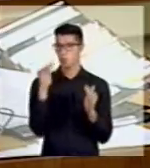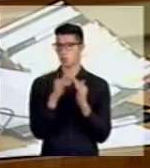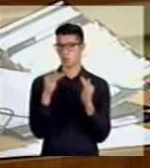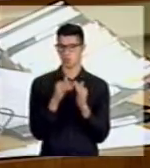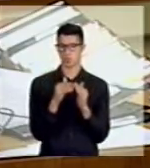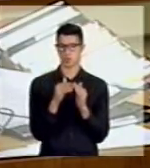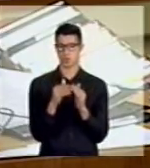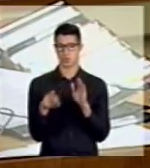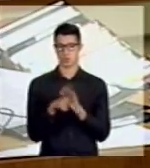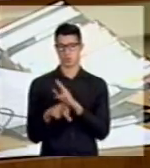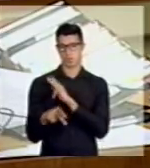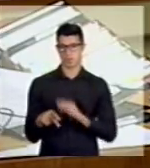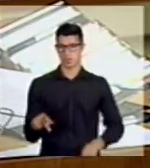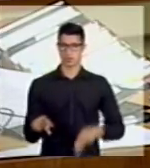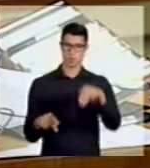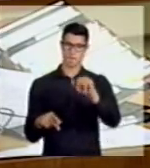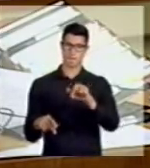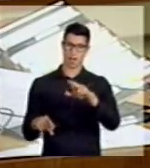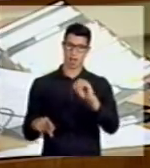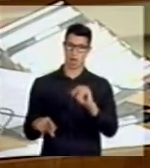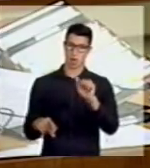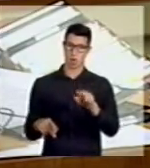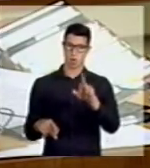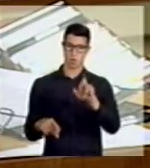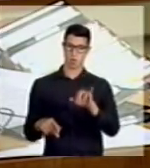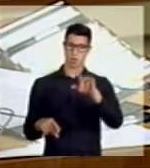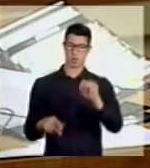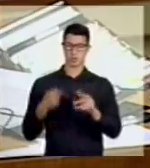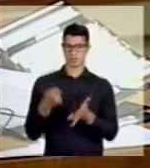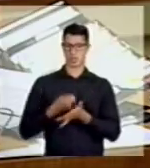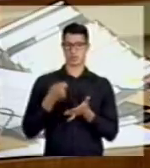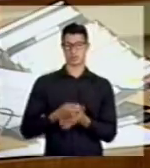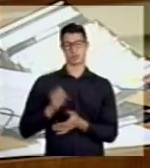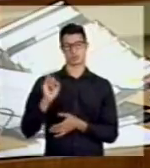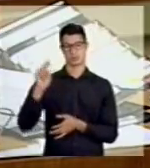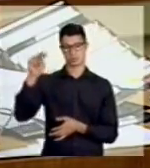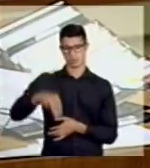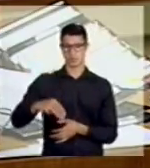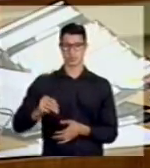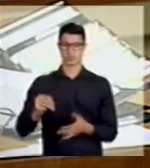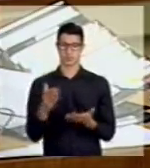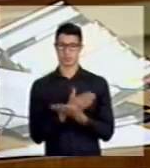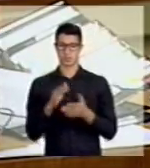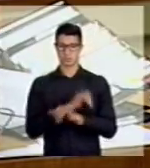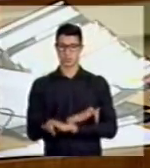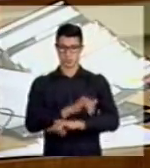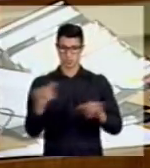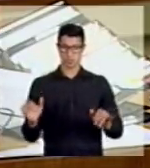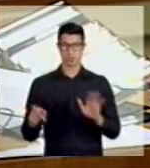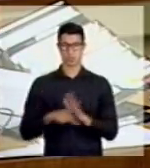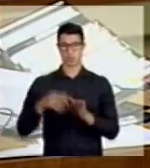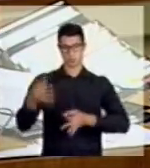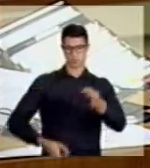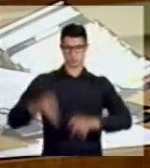concordando com a posição do ministro Marco Aurélio, que é no sentido de exigir-se, sim, uma manifestação do